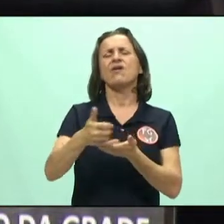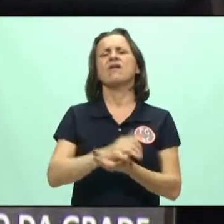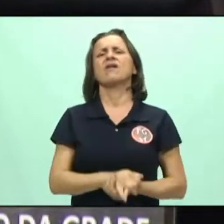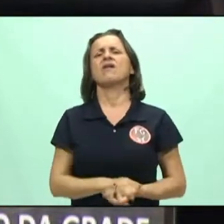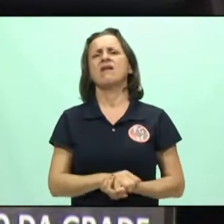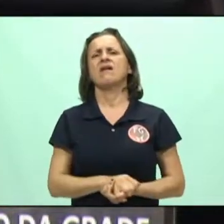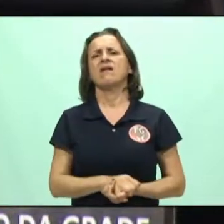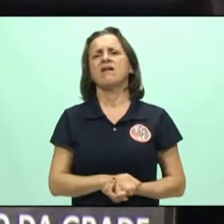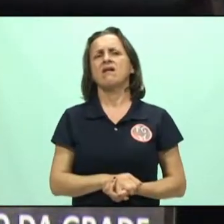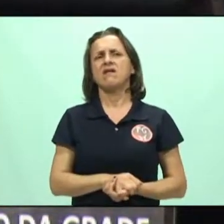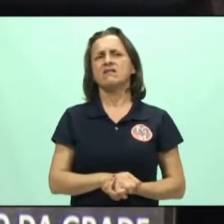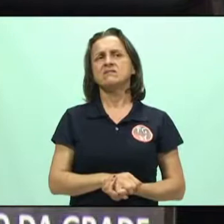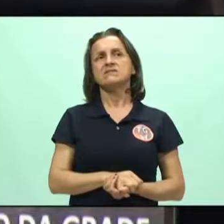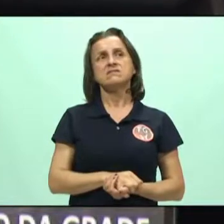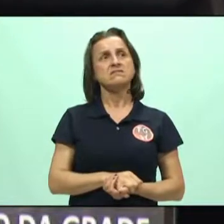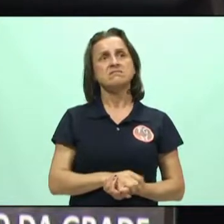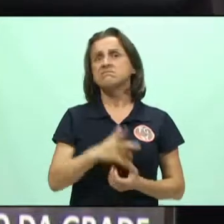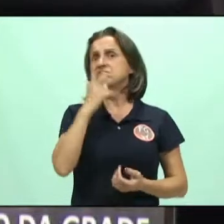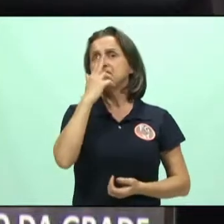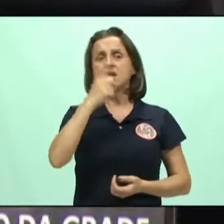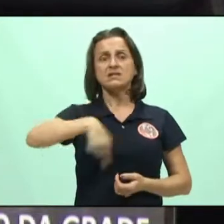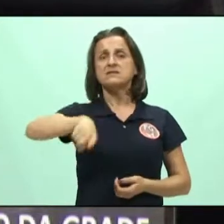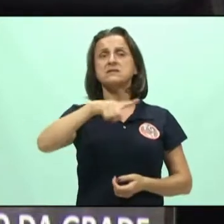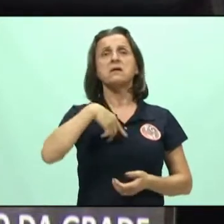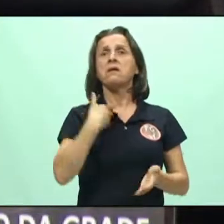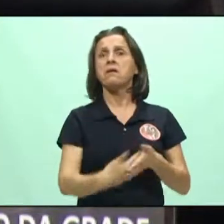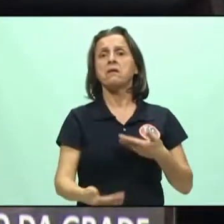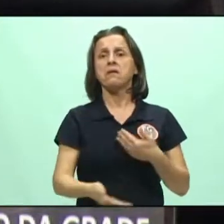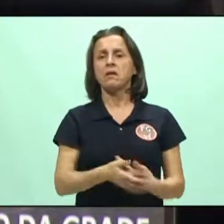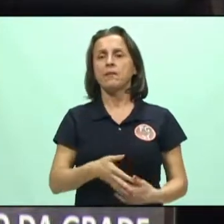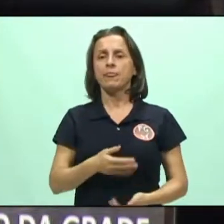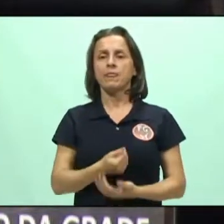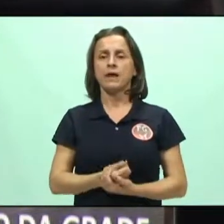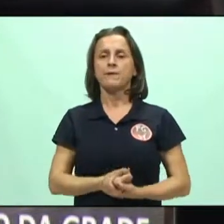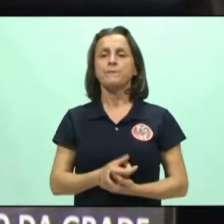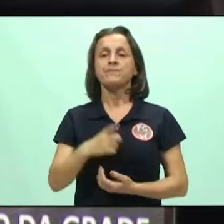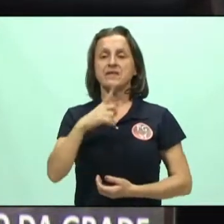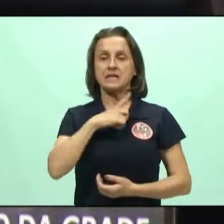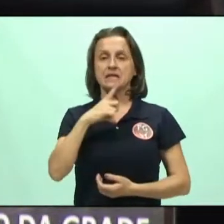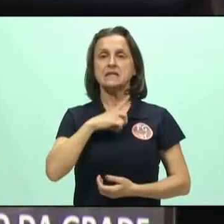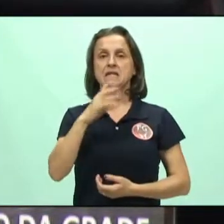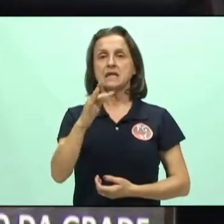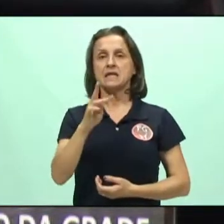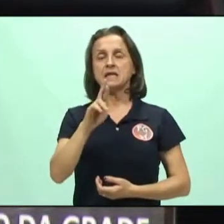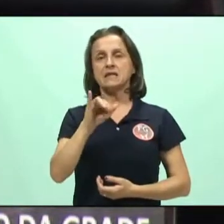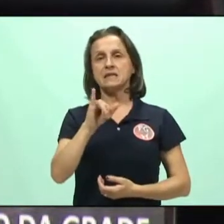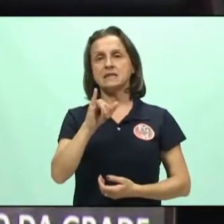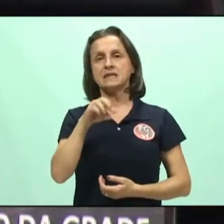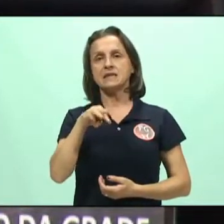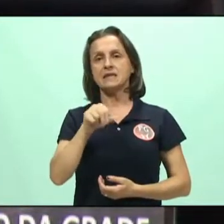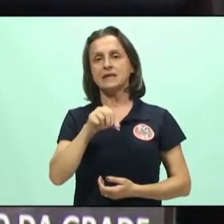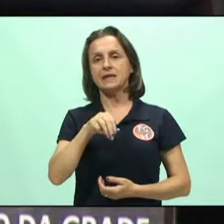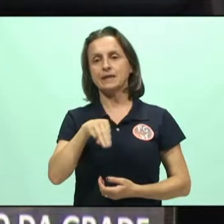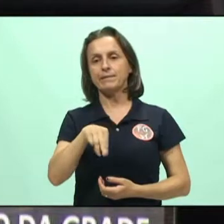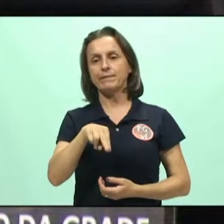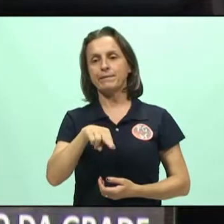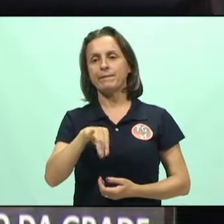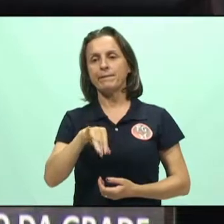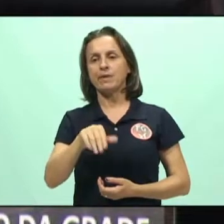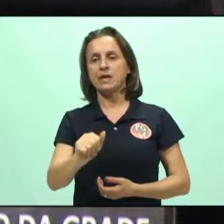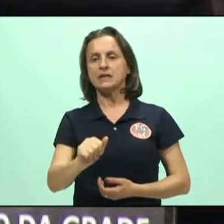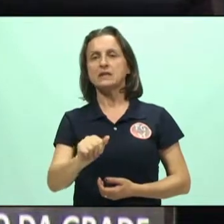Nós deixamos a ver navio nós temos uma Trimania que vem aqui dentro de Itajaí da África todinha leva o dinheiro todo e realmente